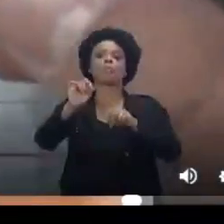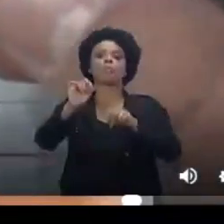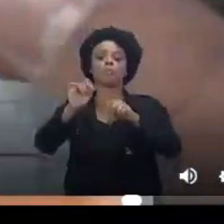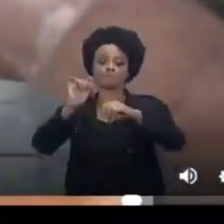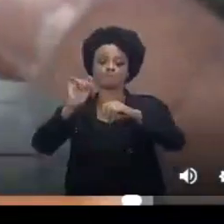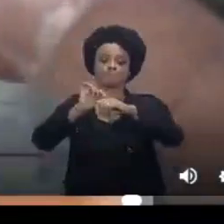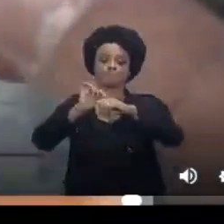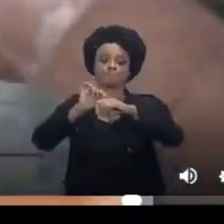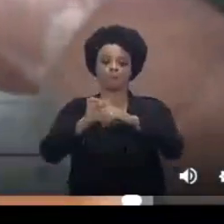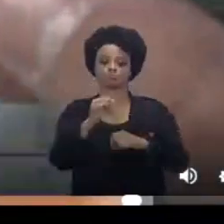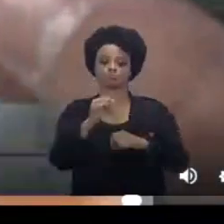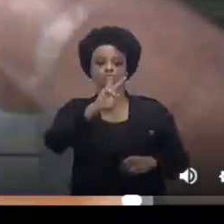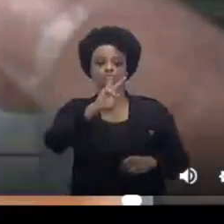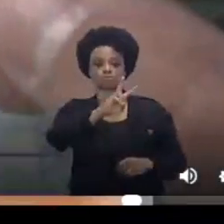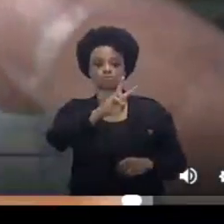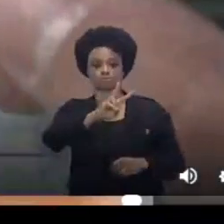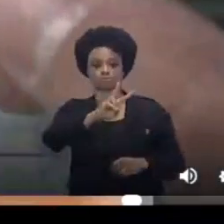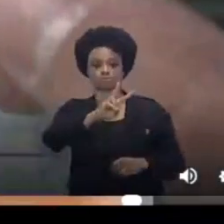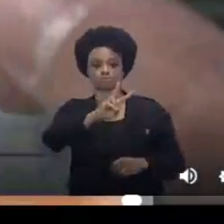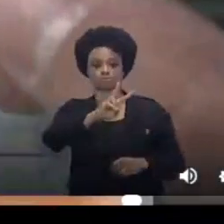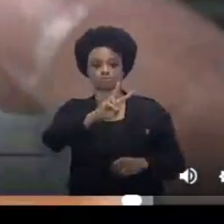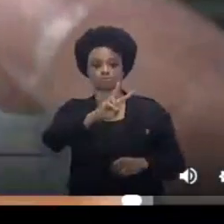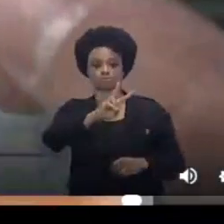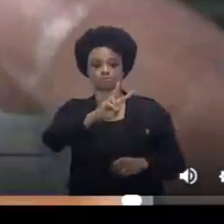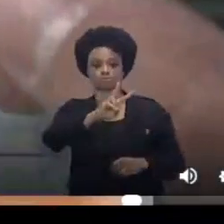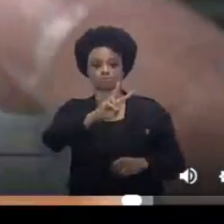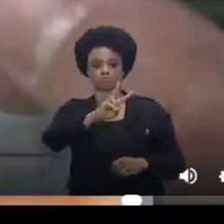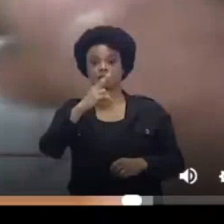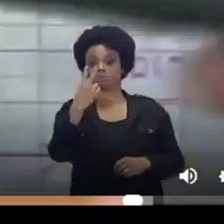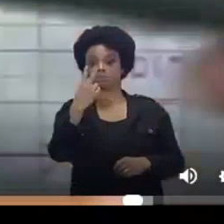ponto 2 e o ponto 1,